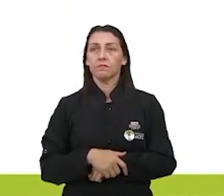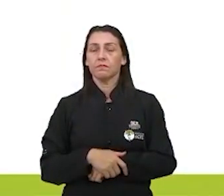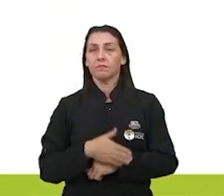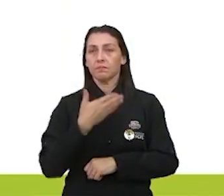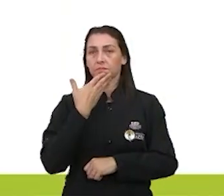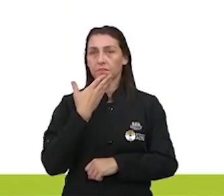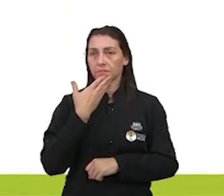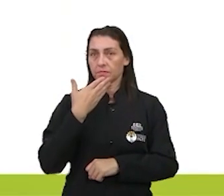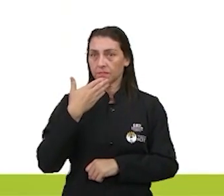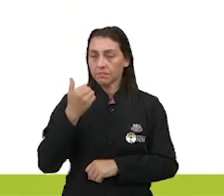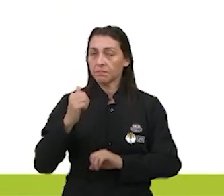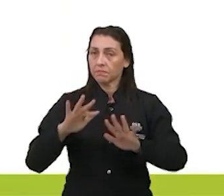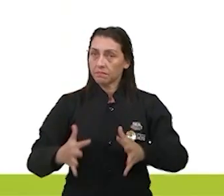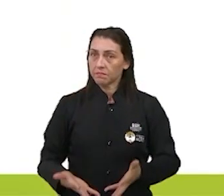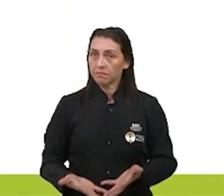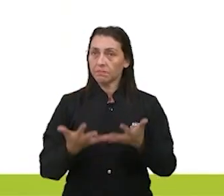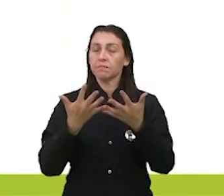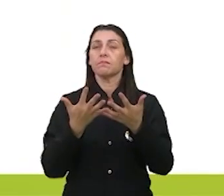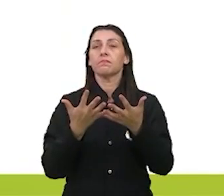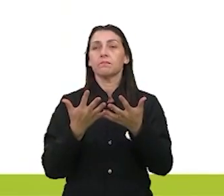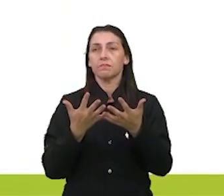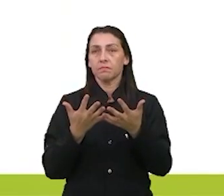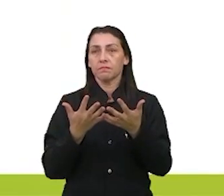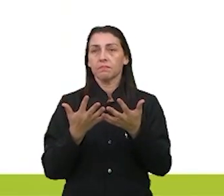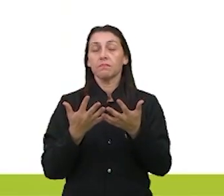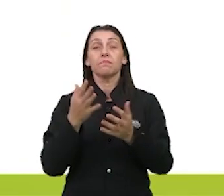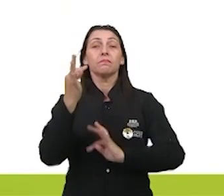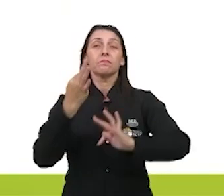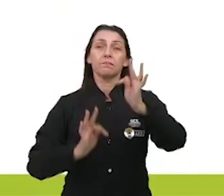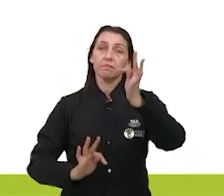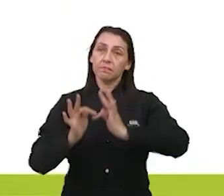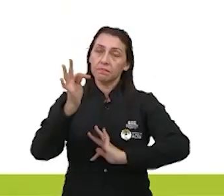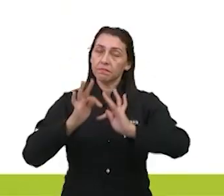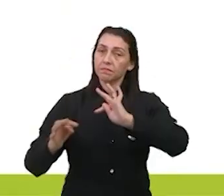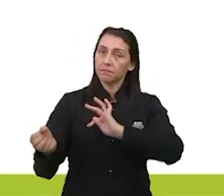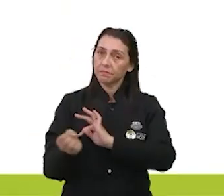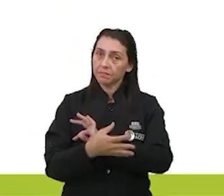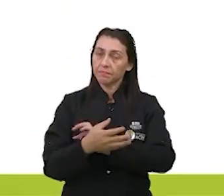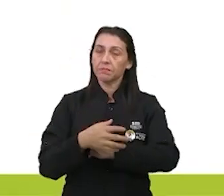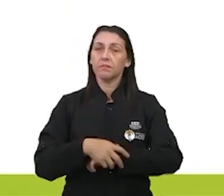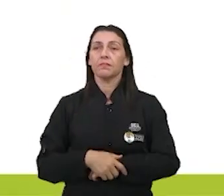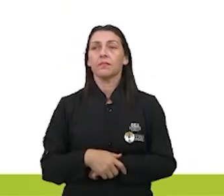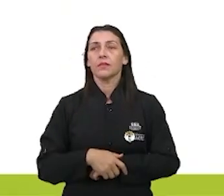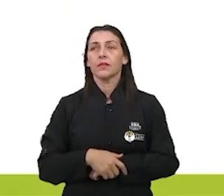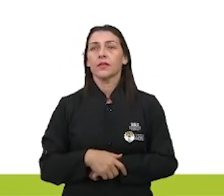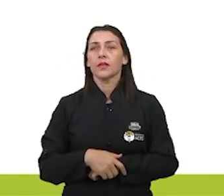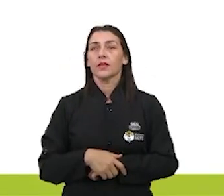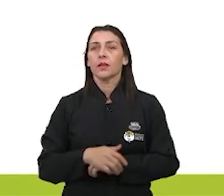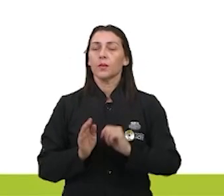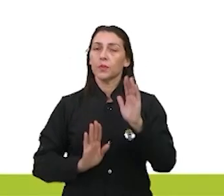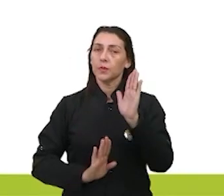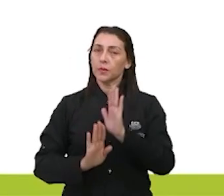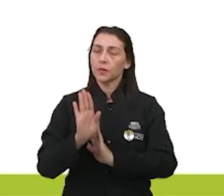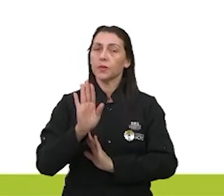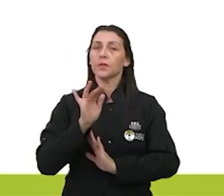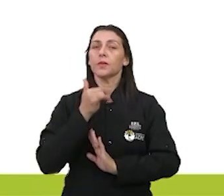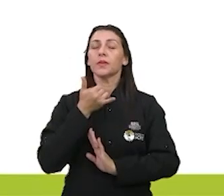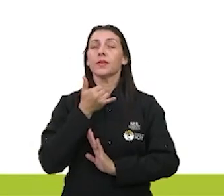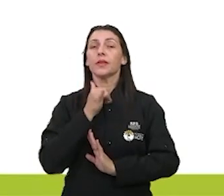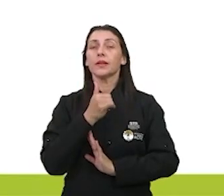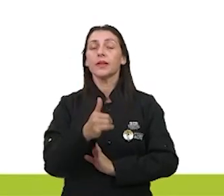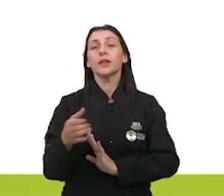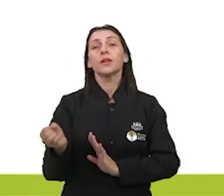Soluções e iniciativas em andamento. Então, tecnologias inovadoras, novos avanços em energias